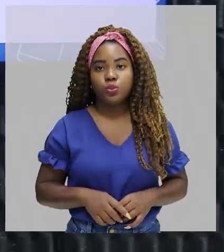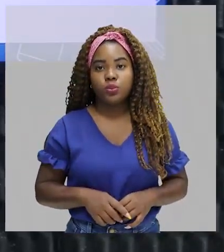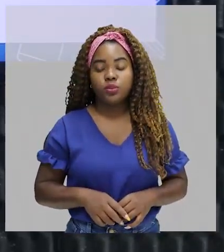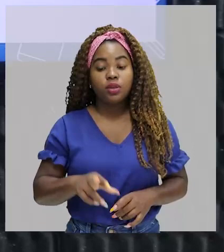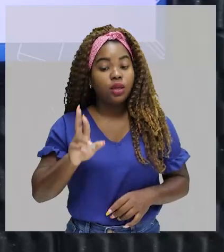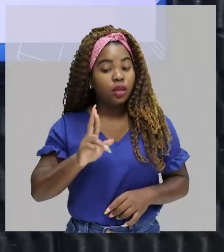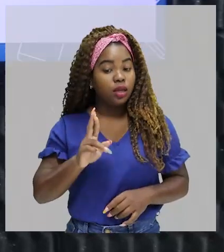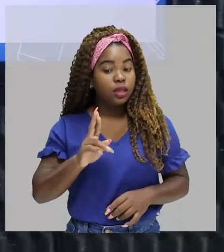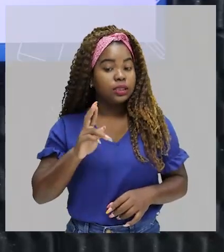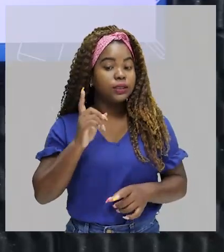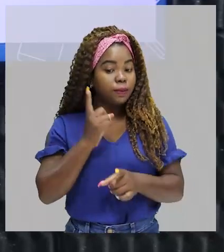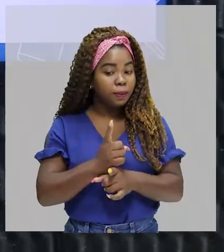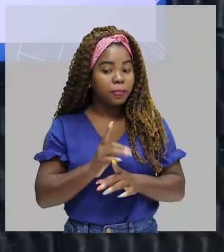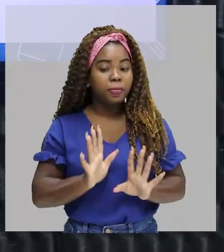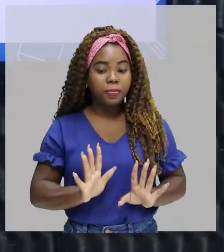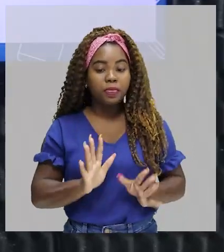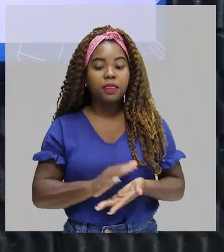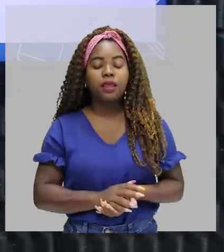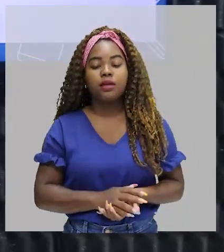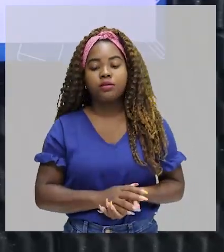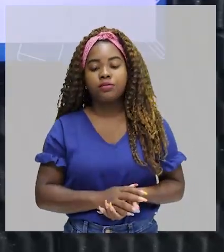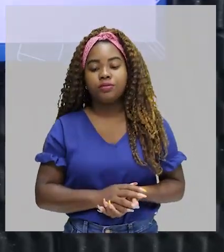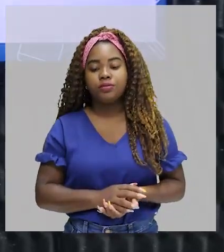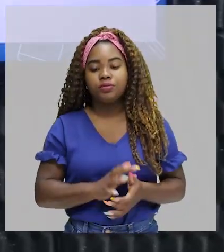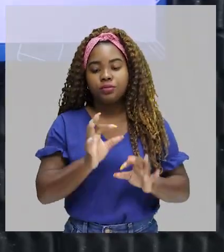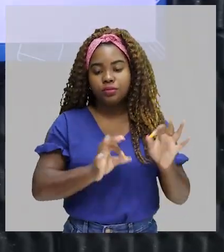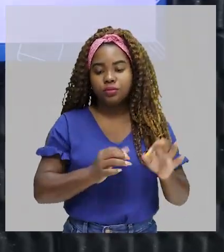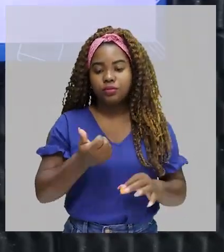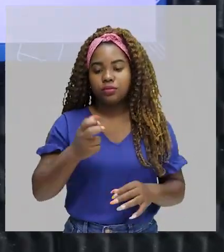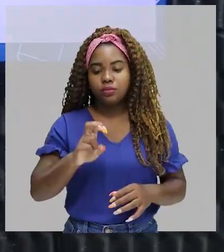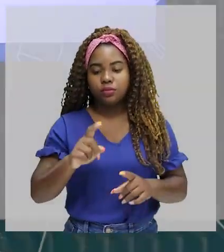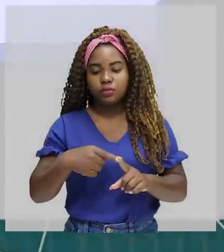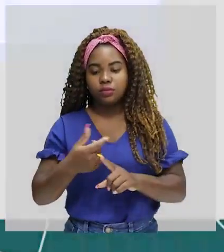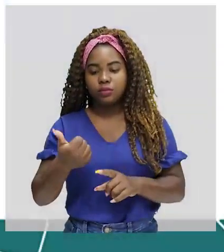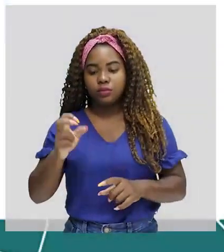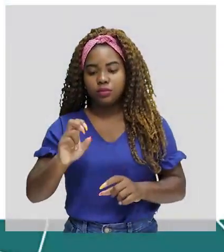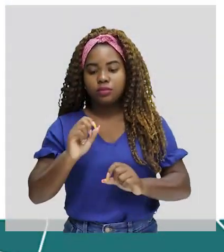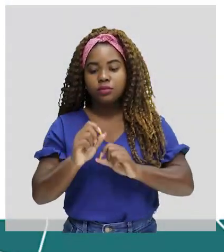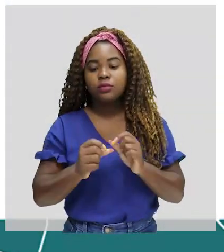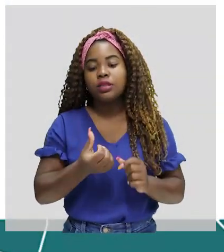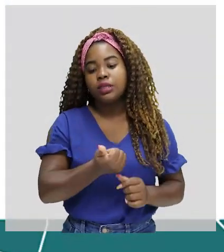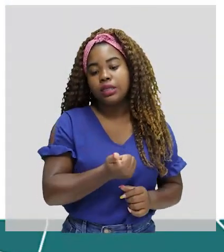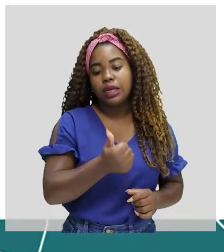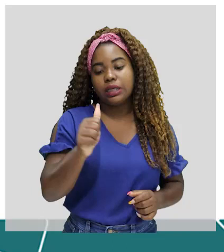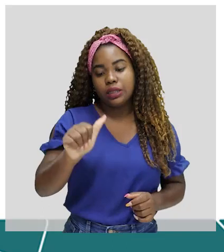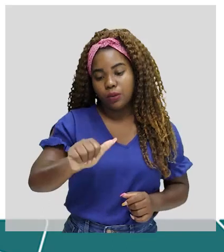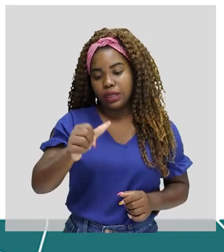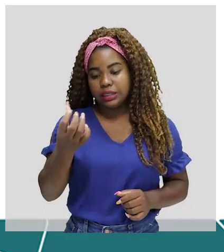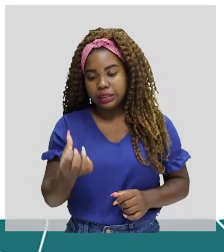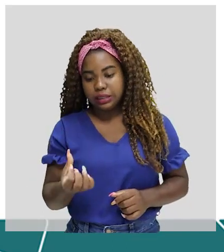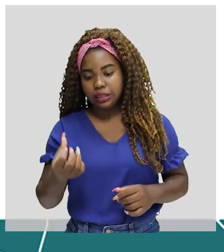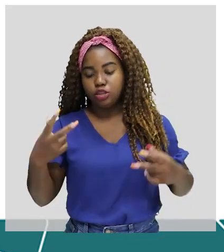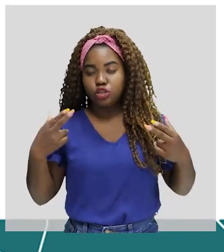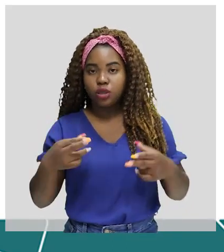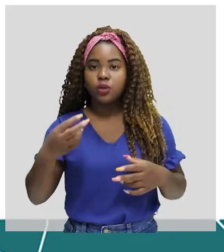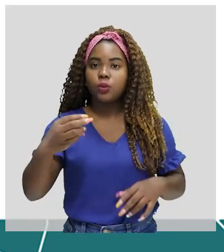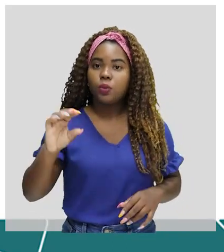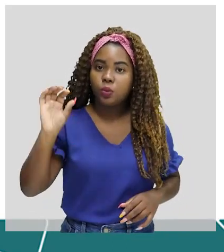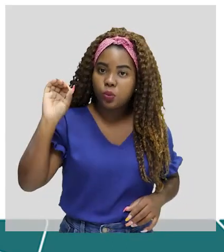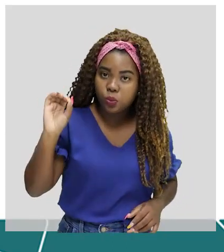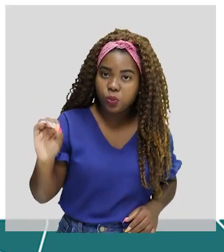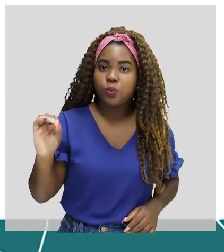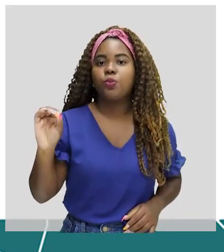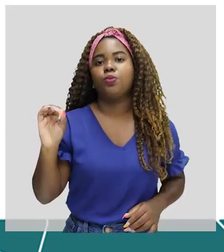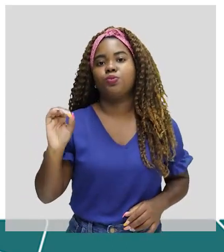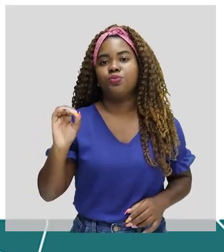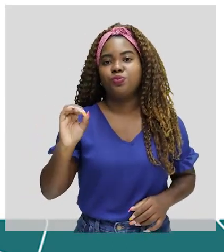razão que nós acabamos de achar. Logo, eu tenho a soma do 15 com o 15. Então, esse sexto termo da PA que foi